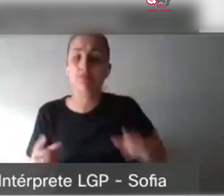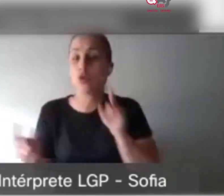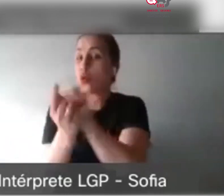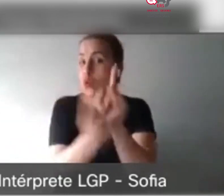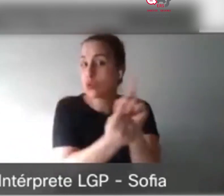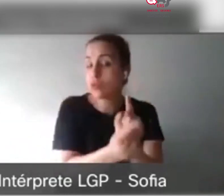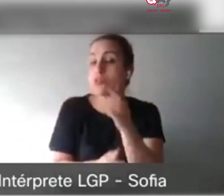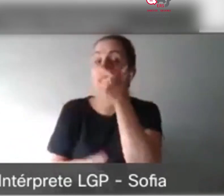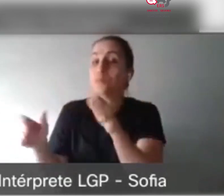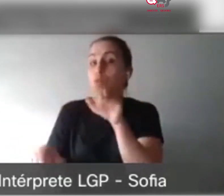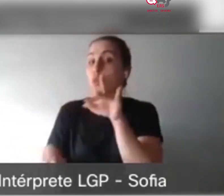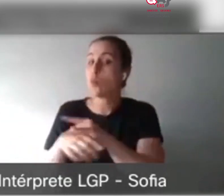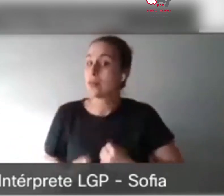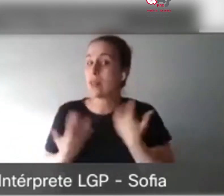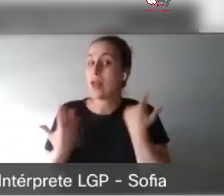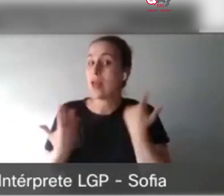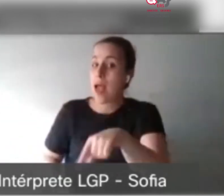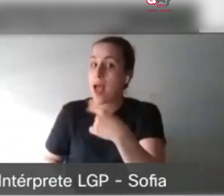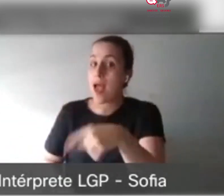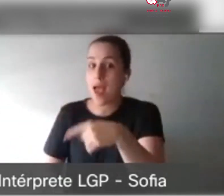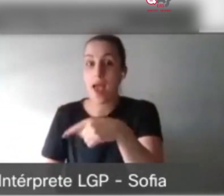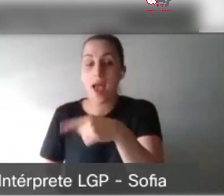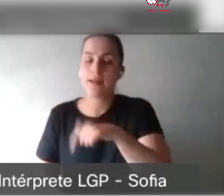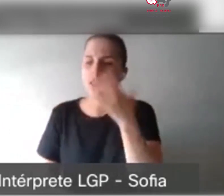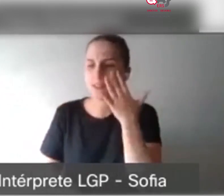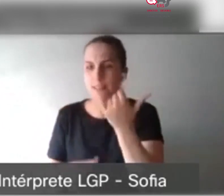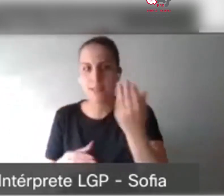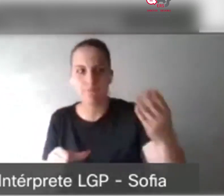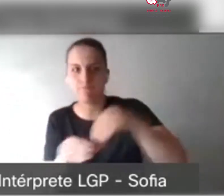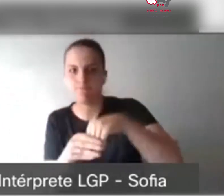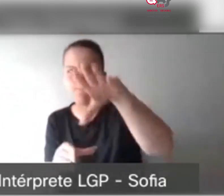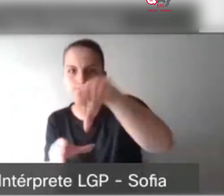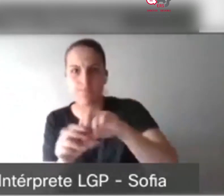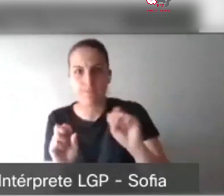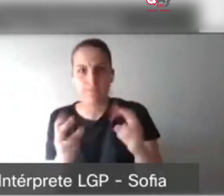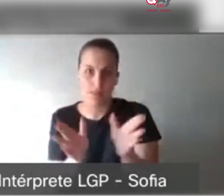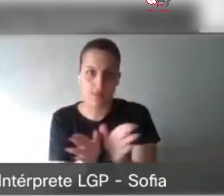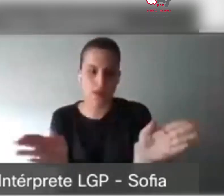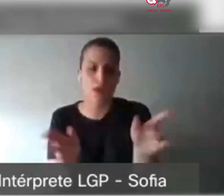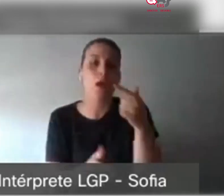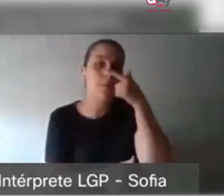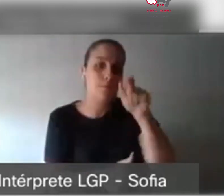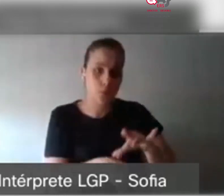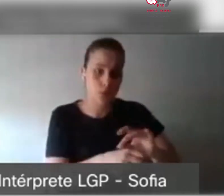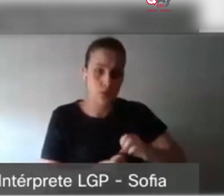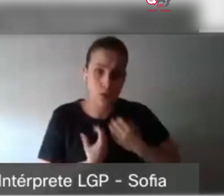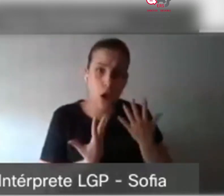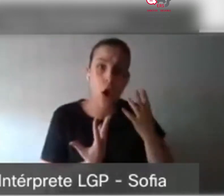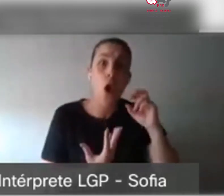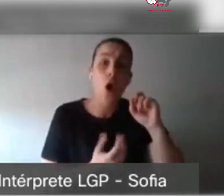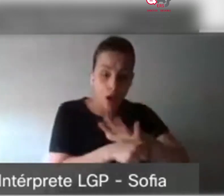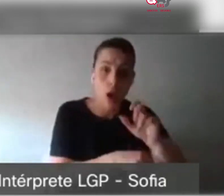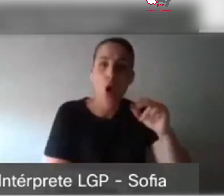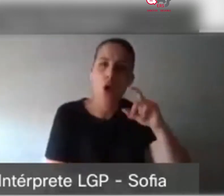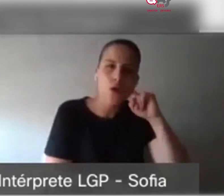a doentes infectados. Portanto, tentar sempre segregar estes dois circuitos, o doente infectado ou suspeito e o não